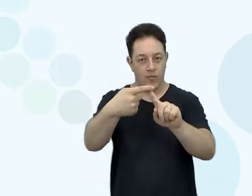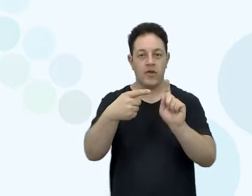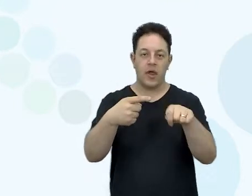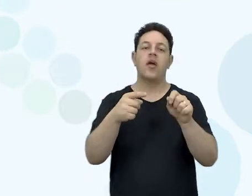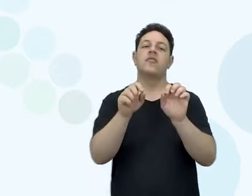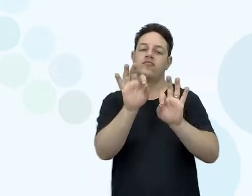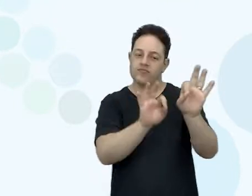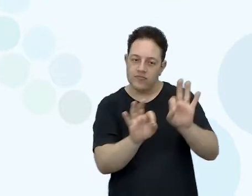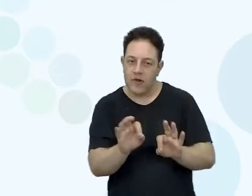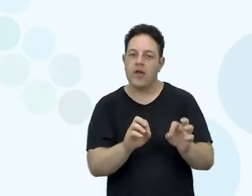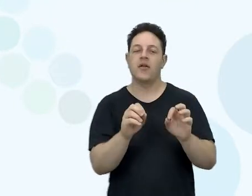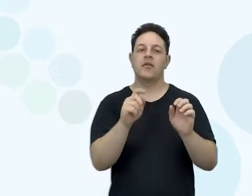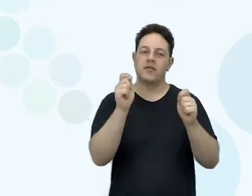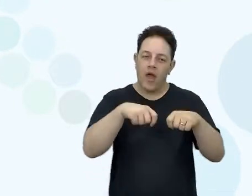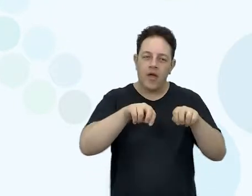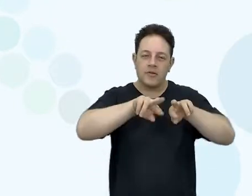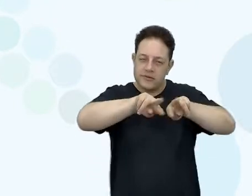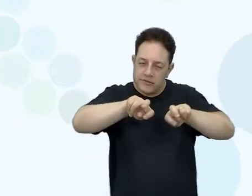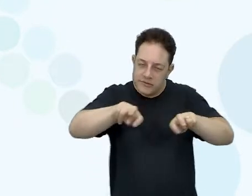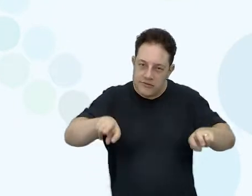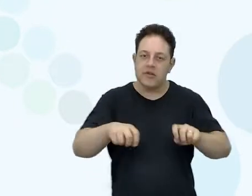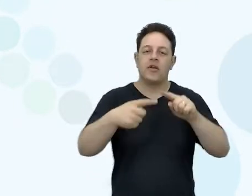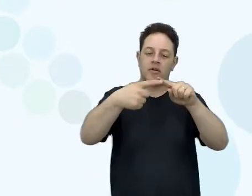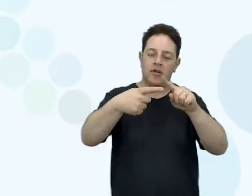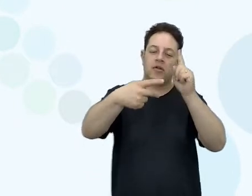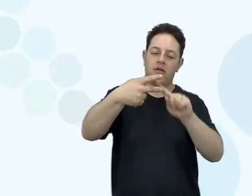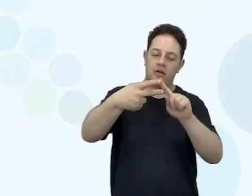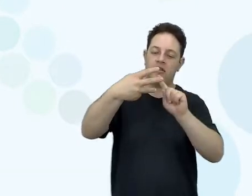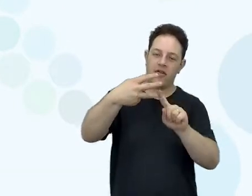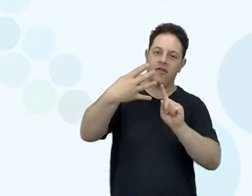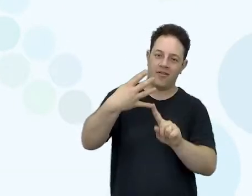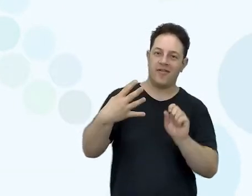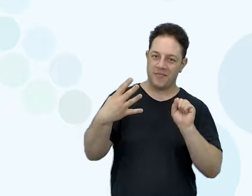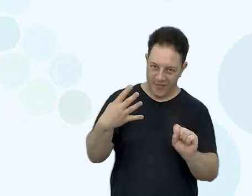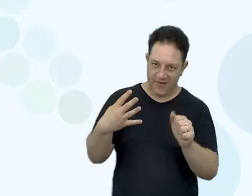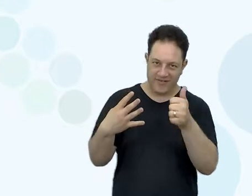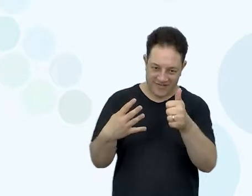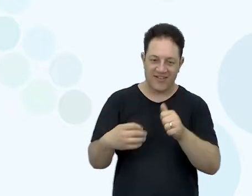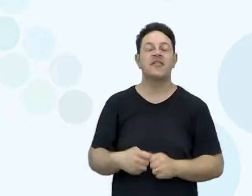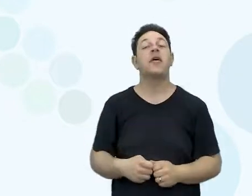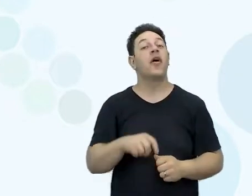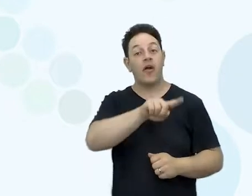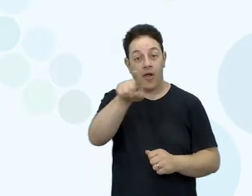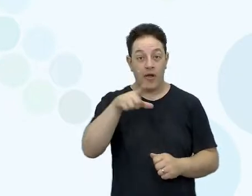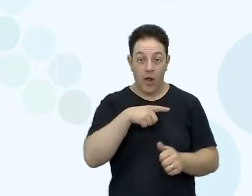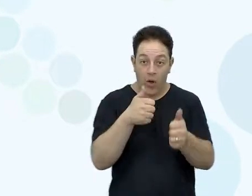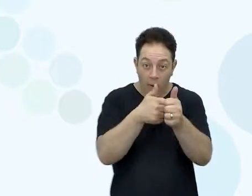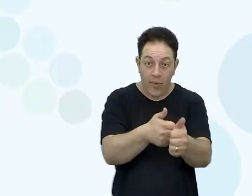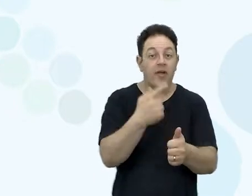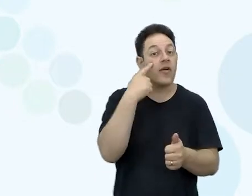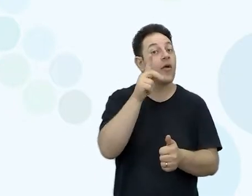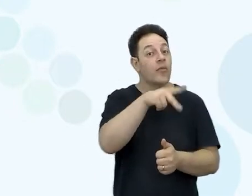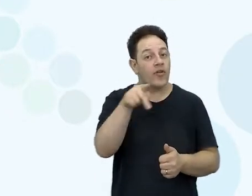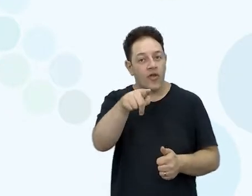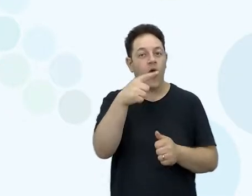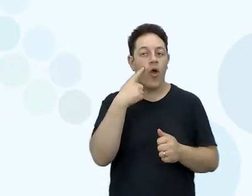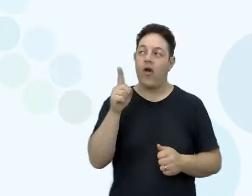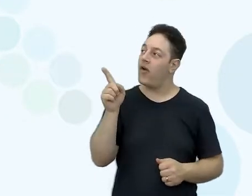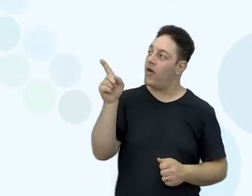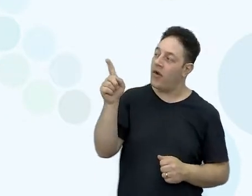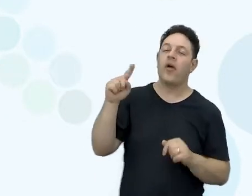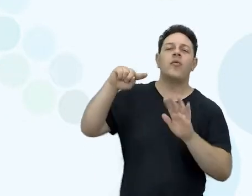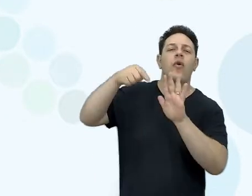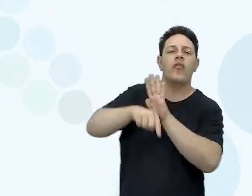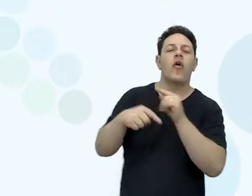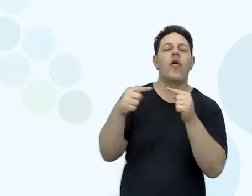distribuir, destrinchar essas em 4 aulas, essa aula de hoje, tá certo? Então aí você que nos acompanha, professor, nós estamos aprofundando